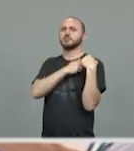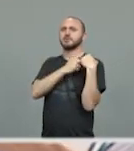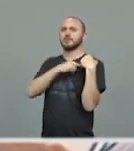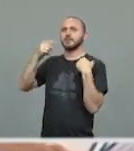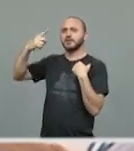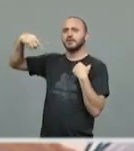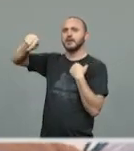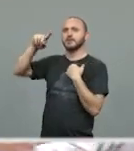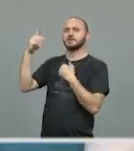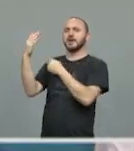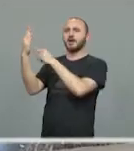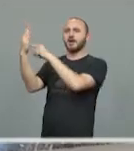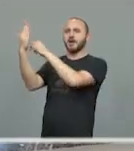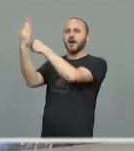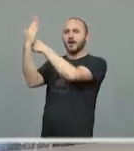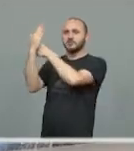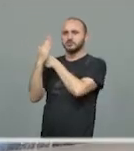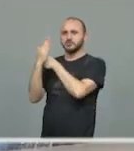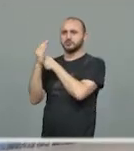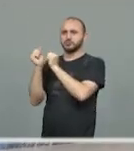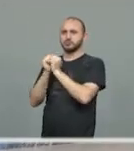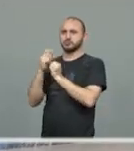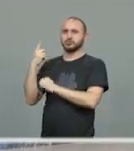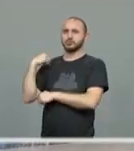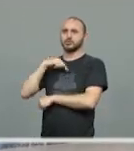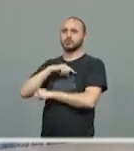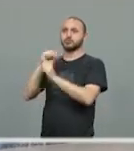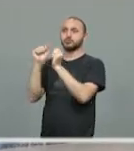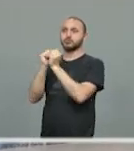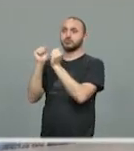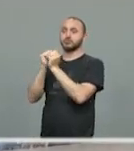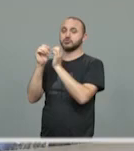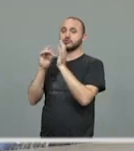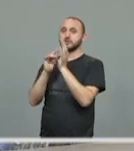Intercessores diante de Jesus.